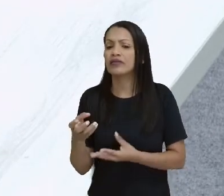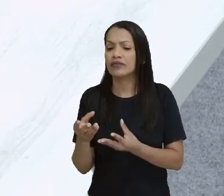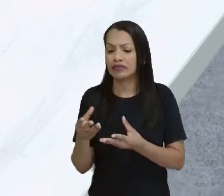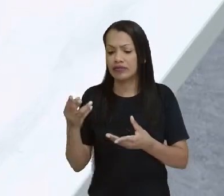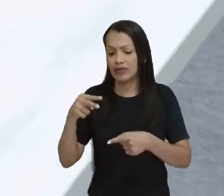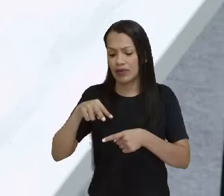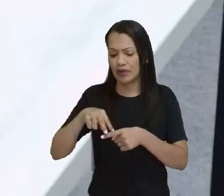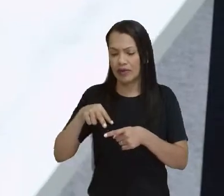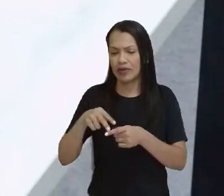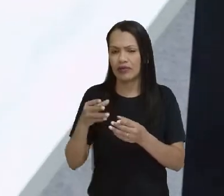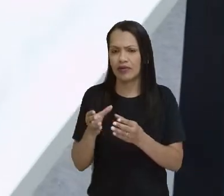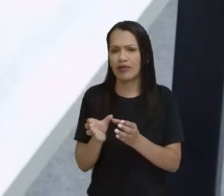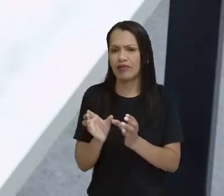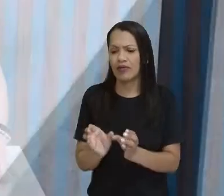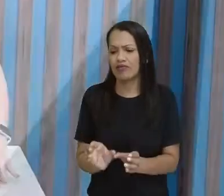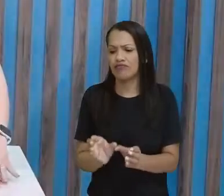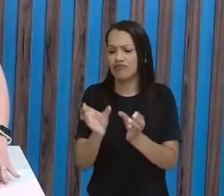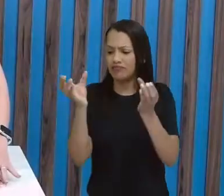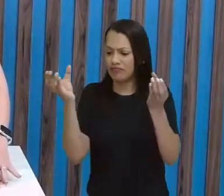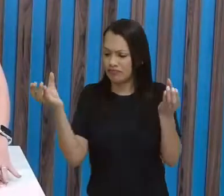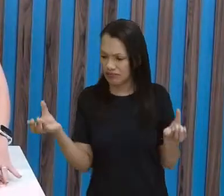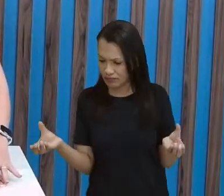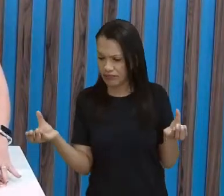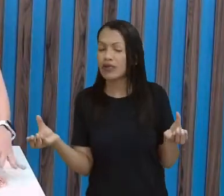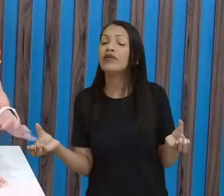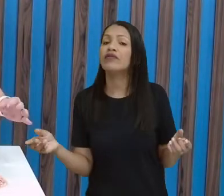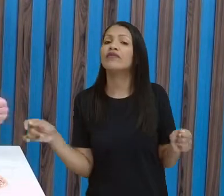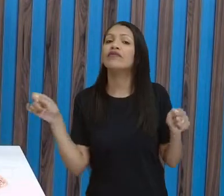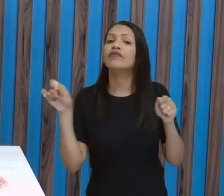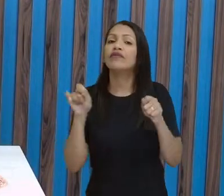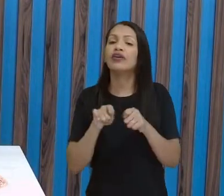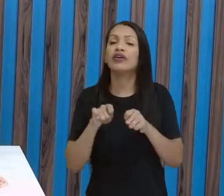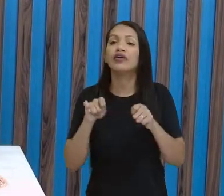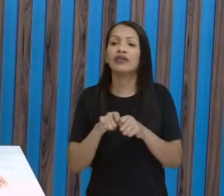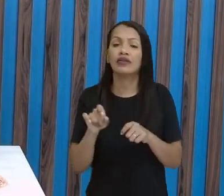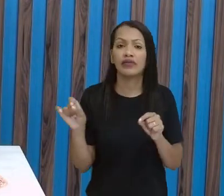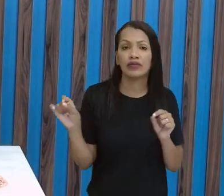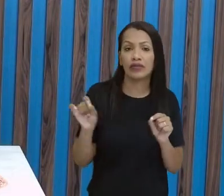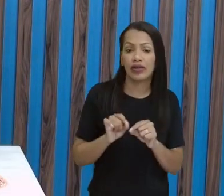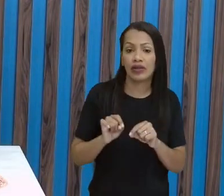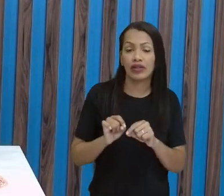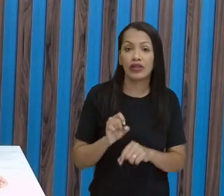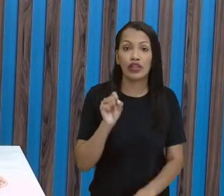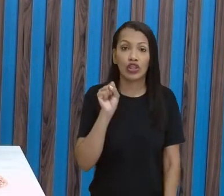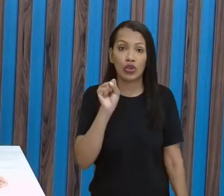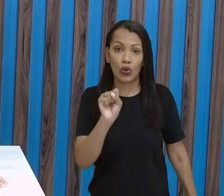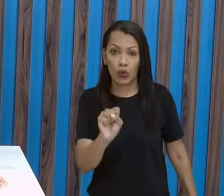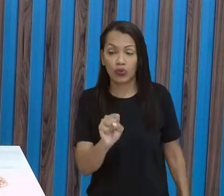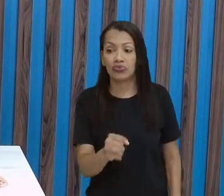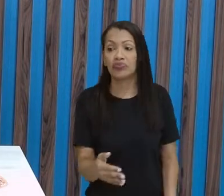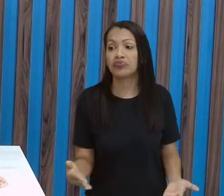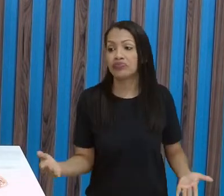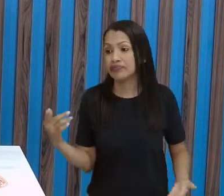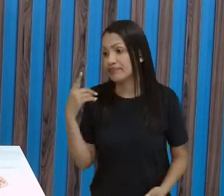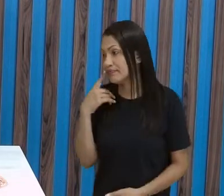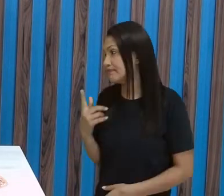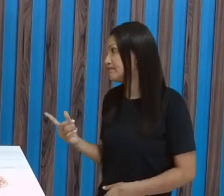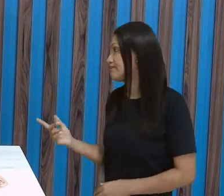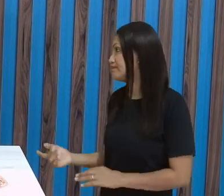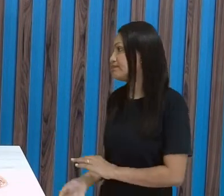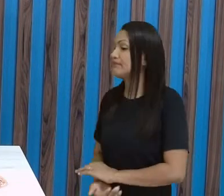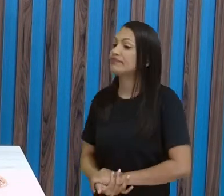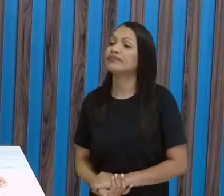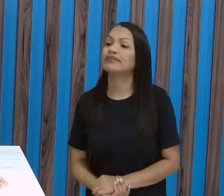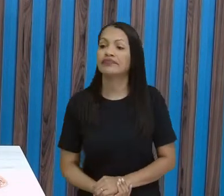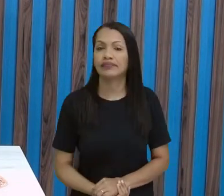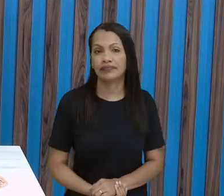mim, o que, que eu vou fazer com essa pizza inteira de 8 fatias? Eu vou pegar, então, de